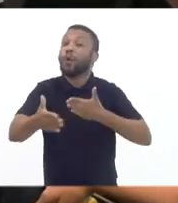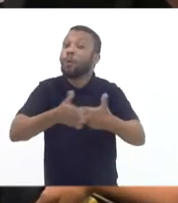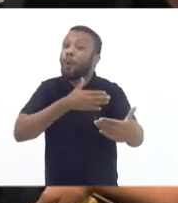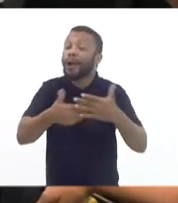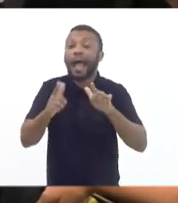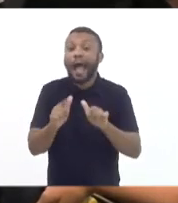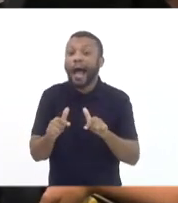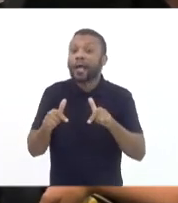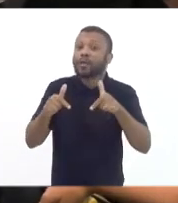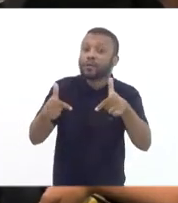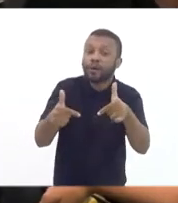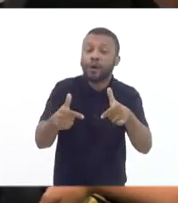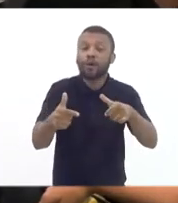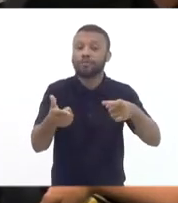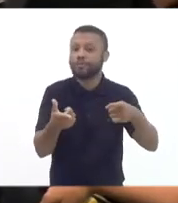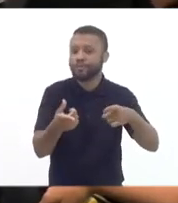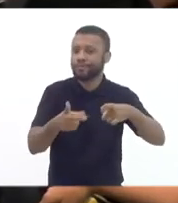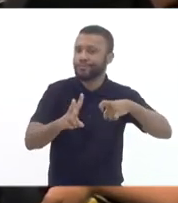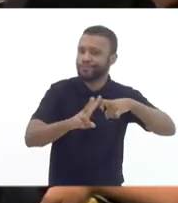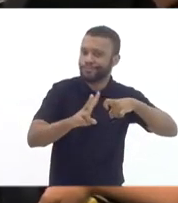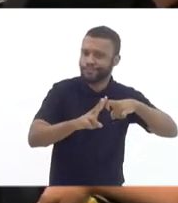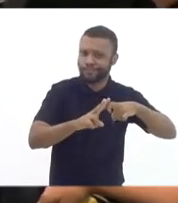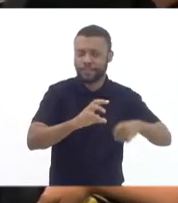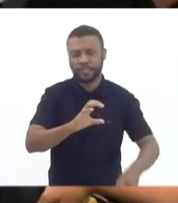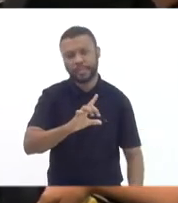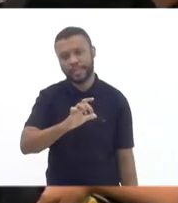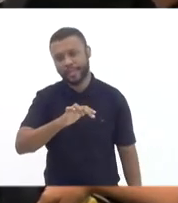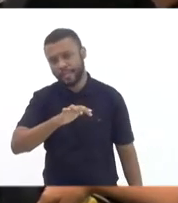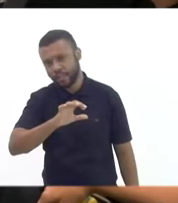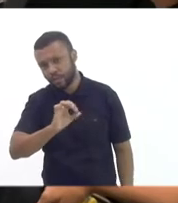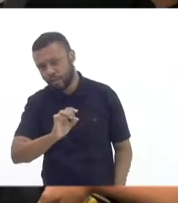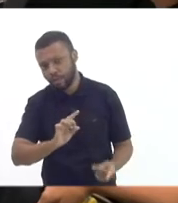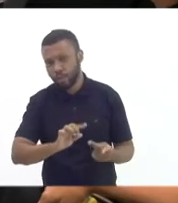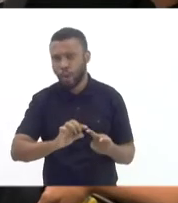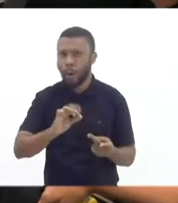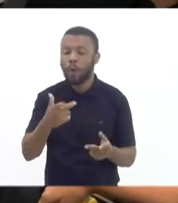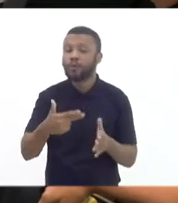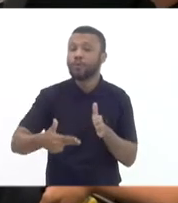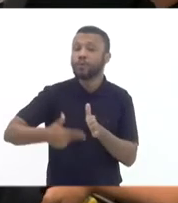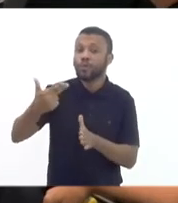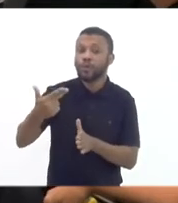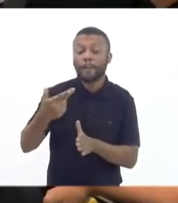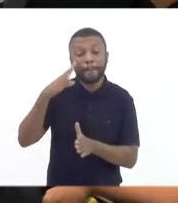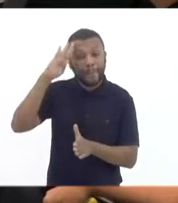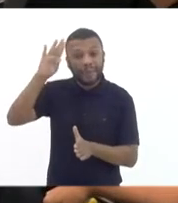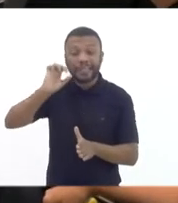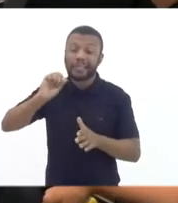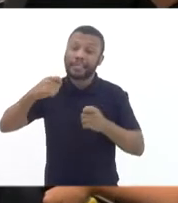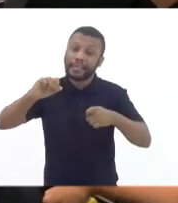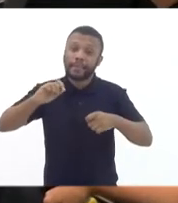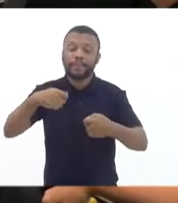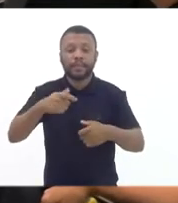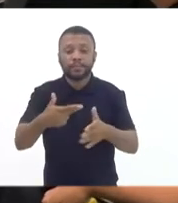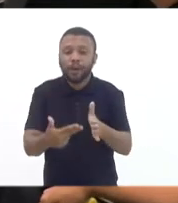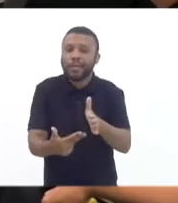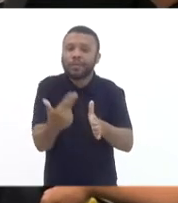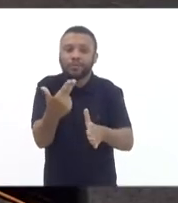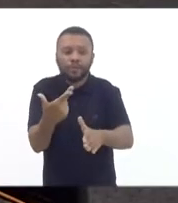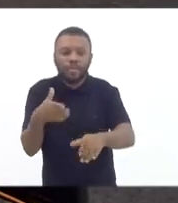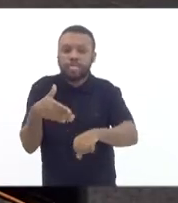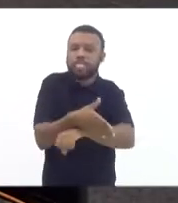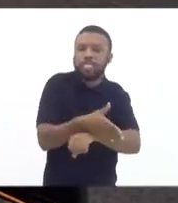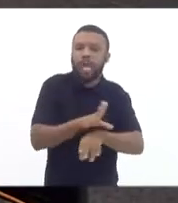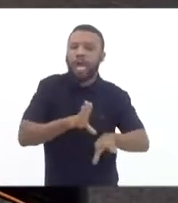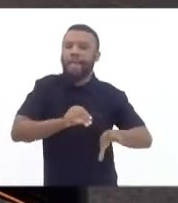procedimento clínico ou cirúrgico, principalmente se for invasivo, só pode ser realizado por médico veterinário. Pode parecer uma